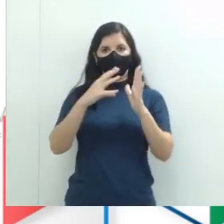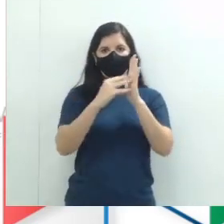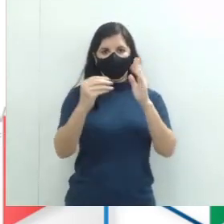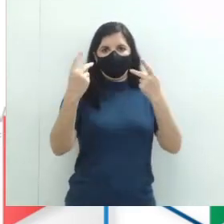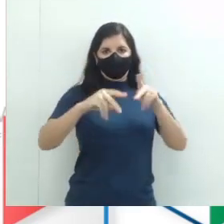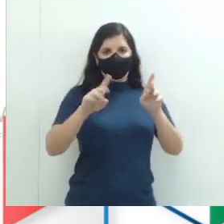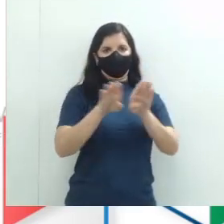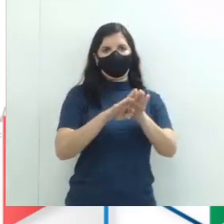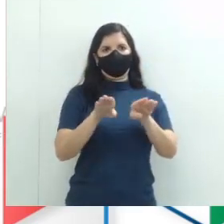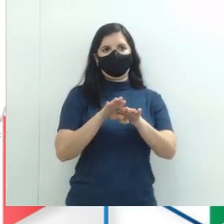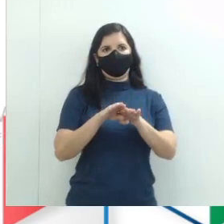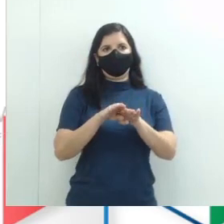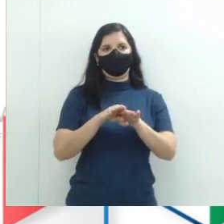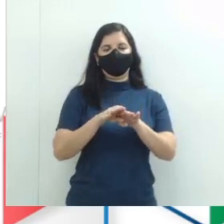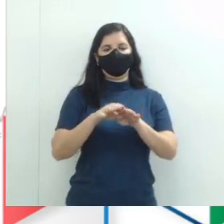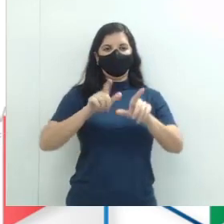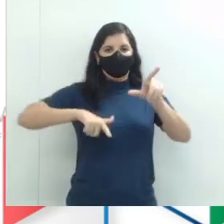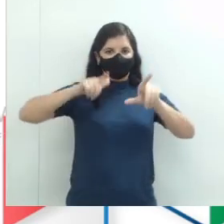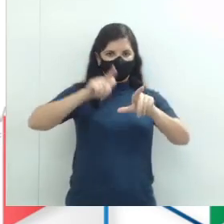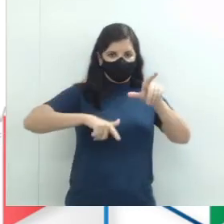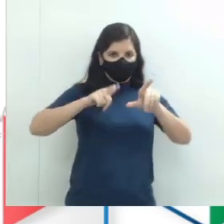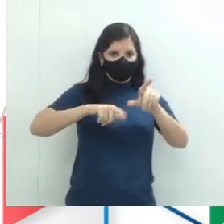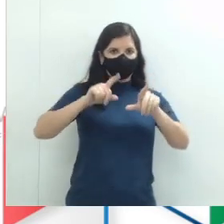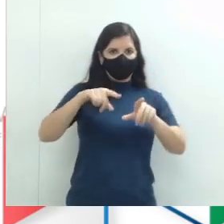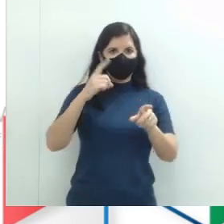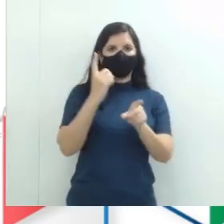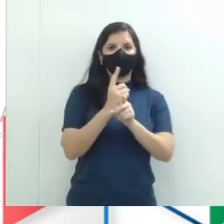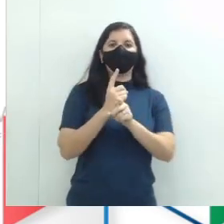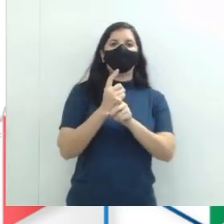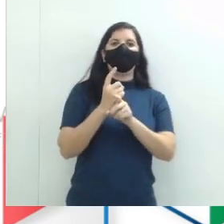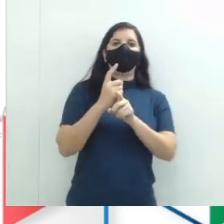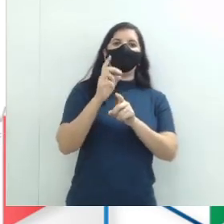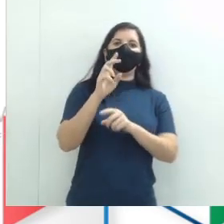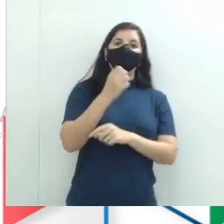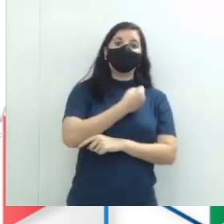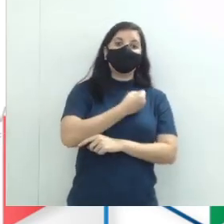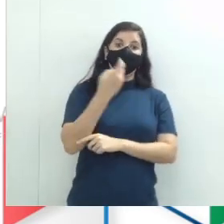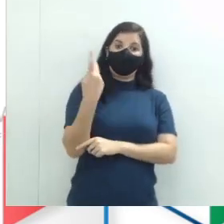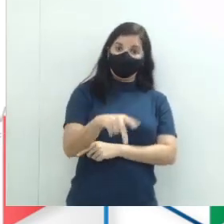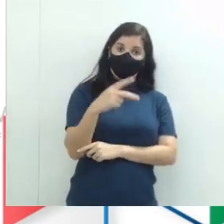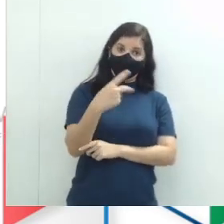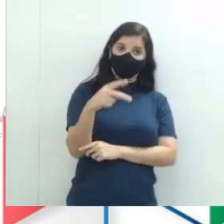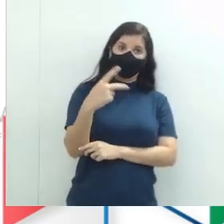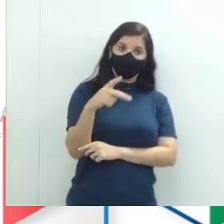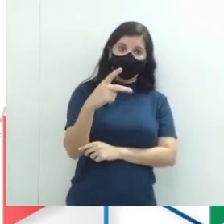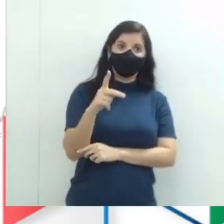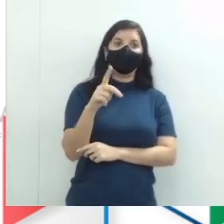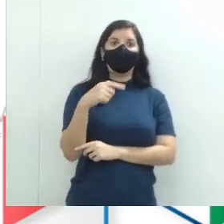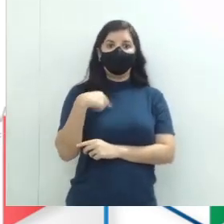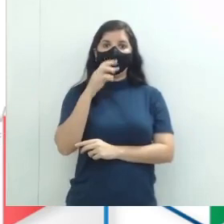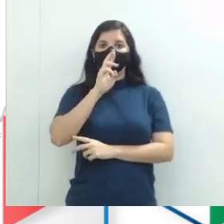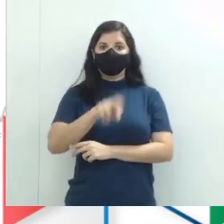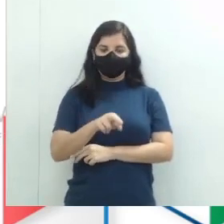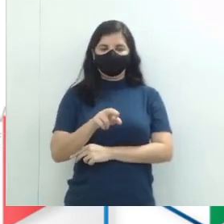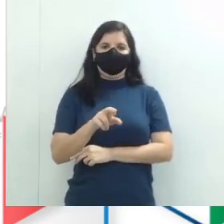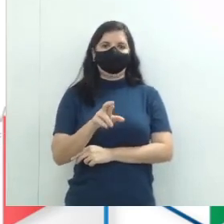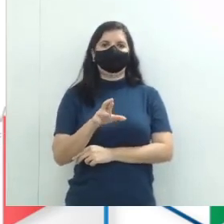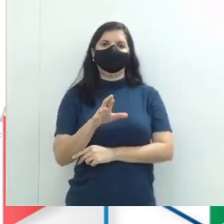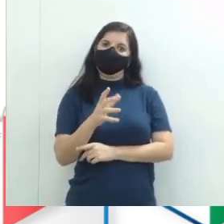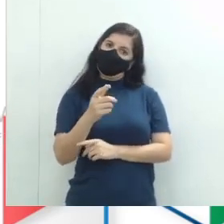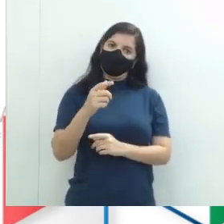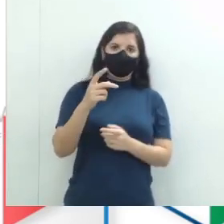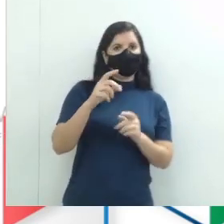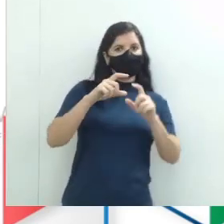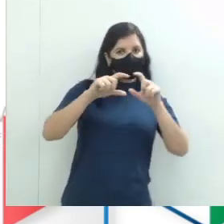atenção, incógnita é uma variável que deverá ser encontrada, o valor deverá ser encontrado para a solução da equação